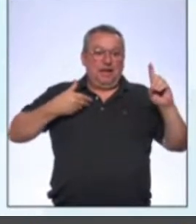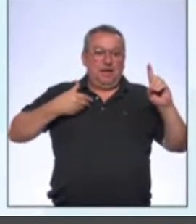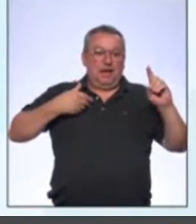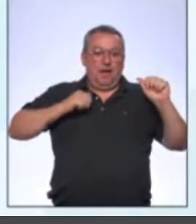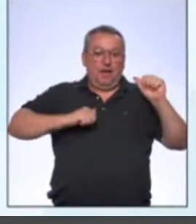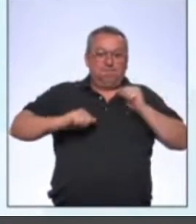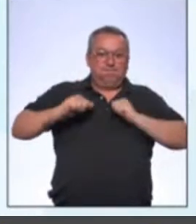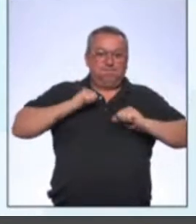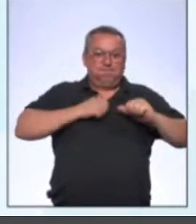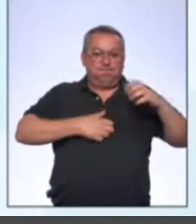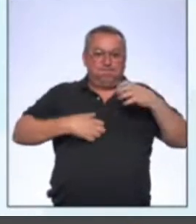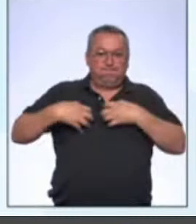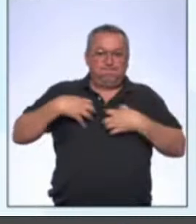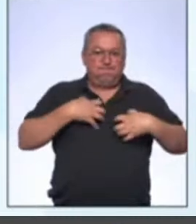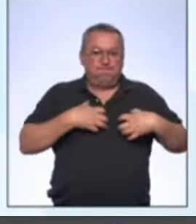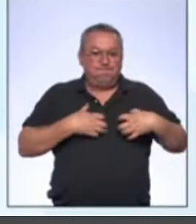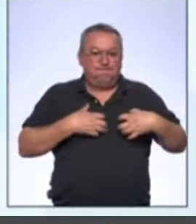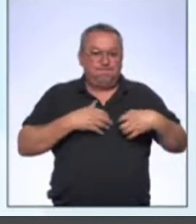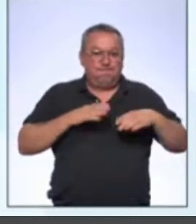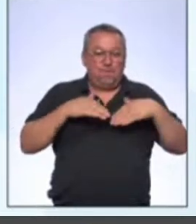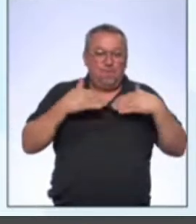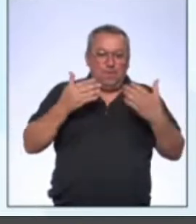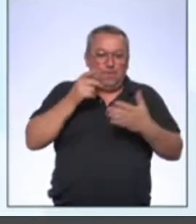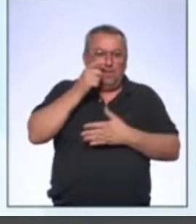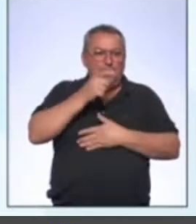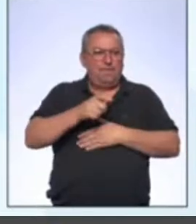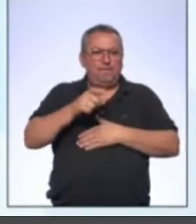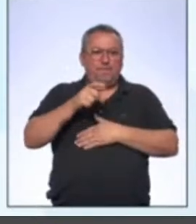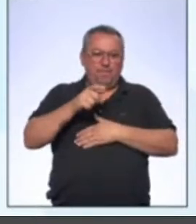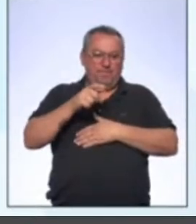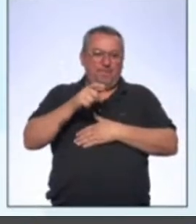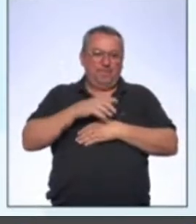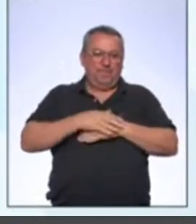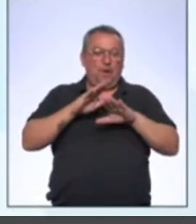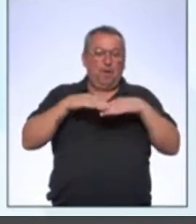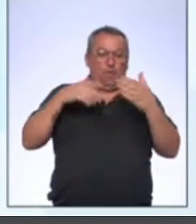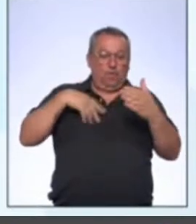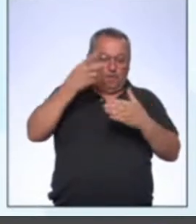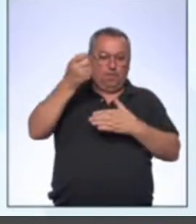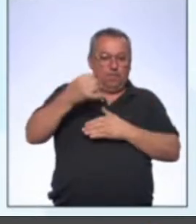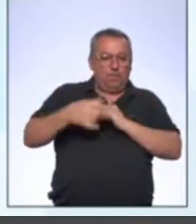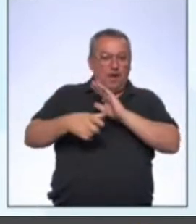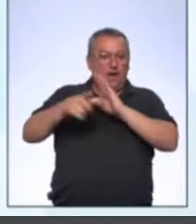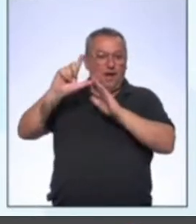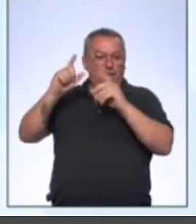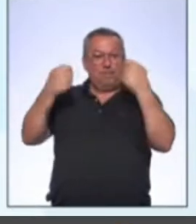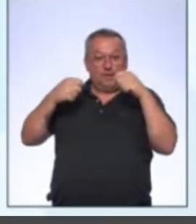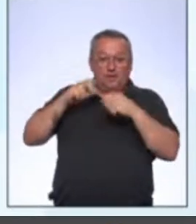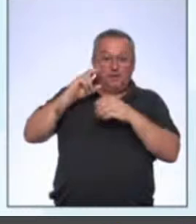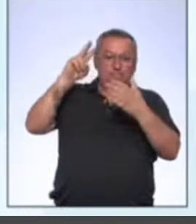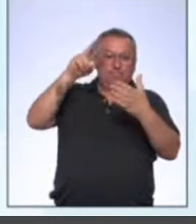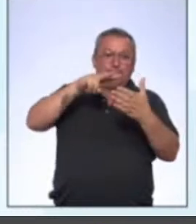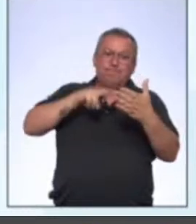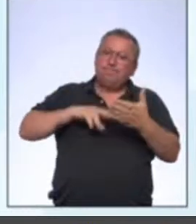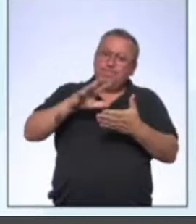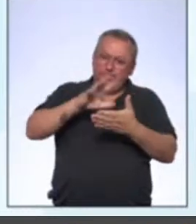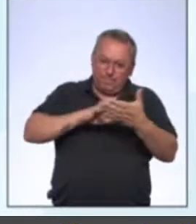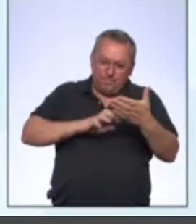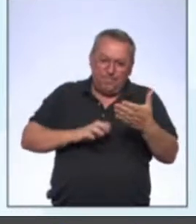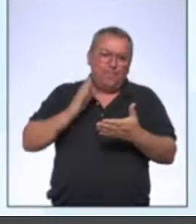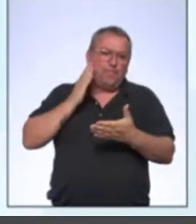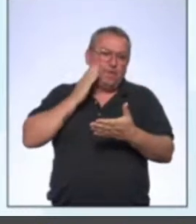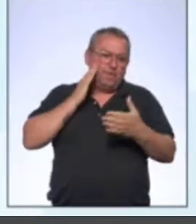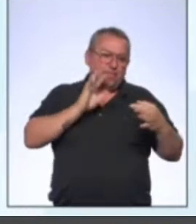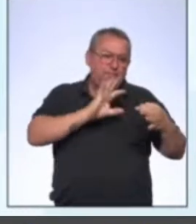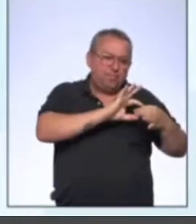letra D, ansiedade. Olha, como eu já disse antes, precisamos ler o texto para saber no contexto